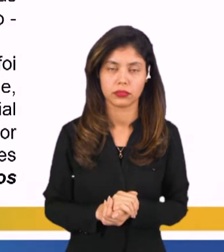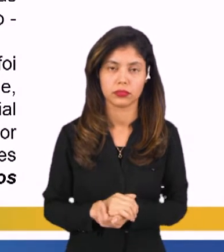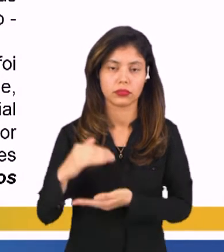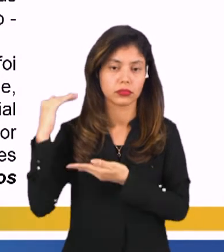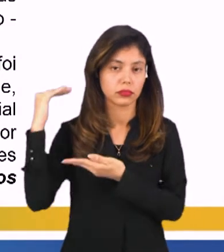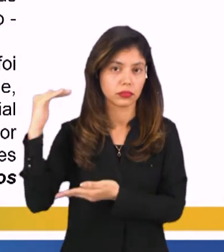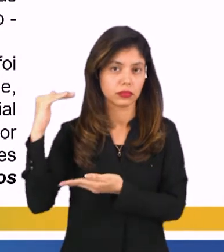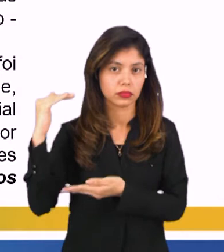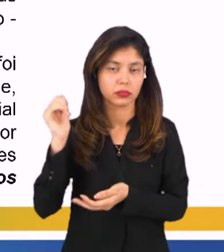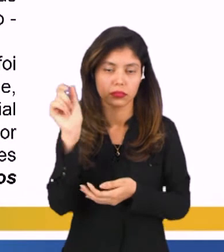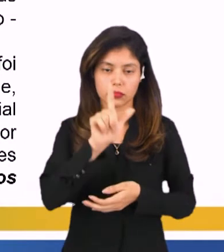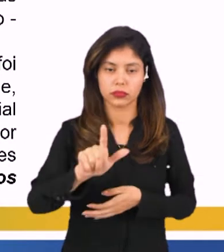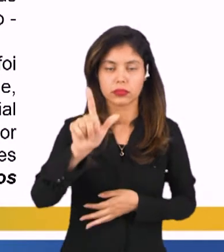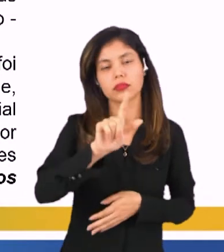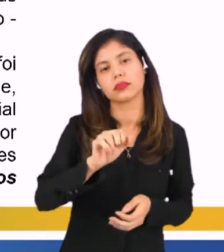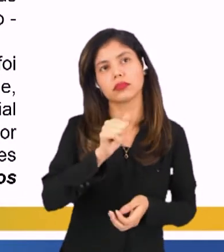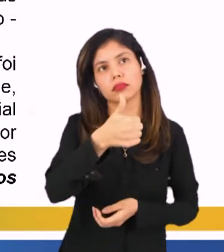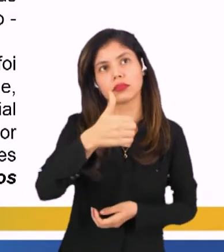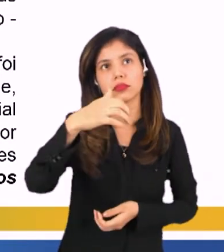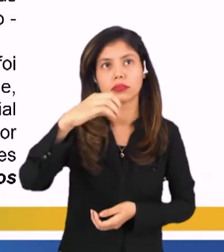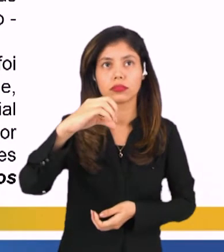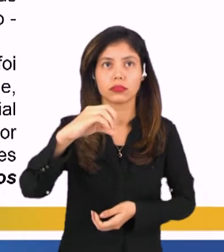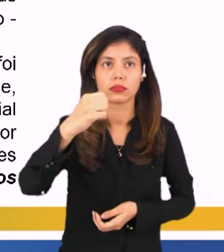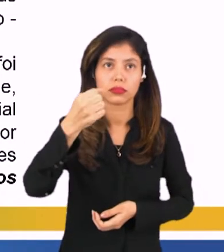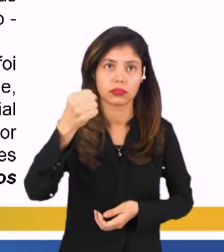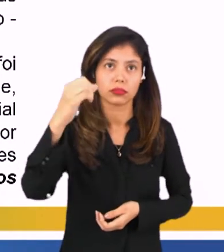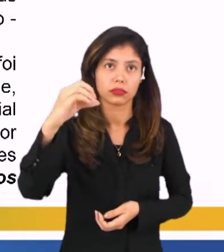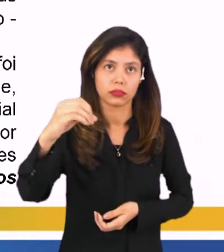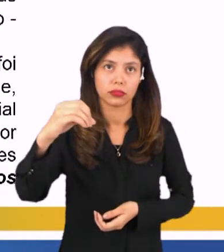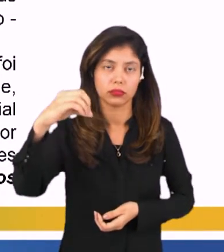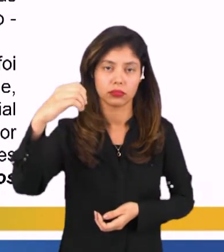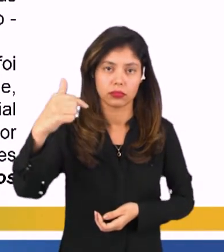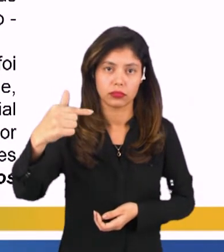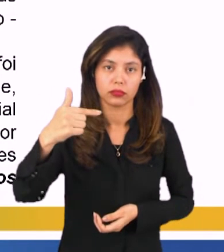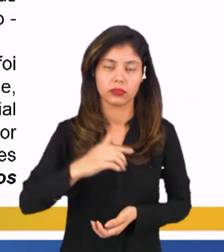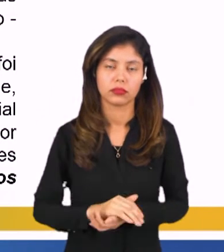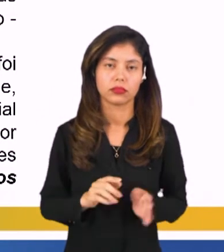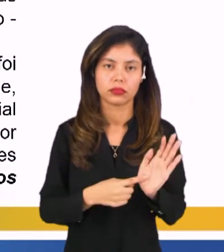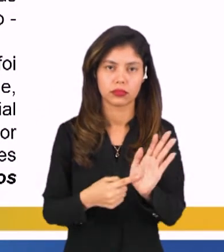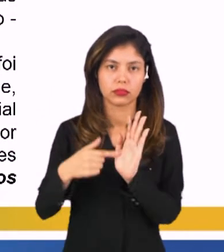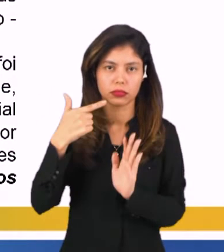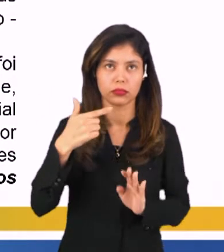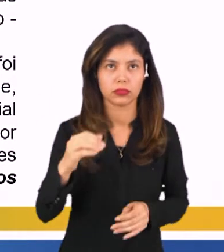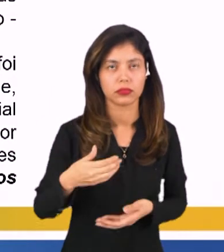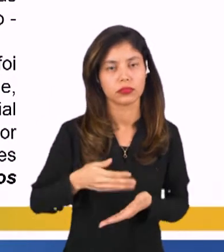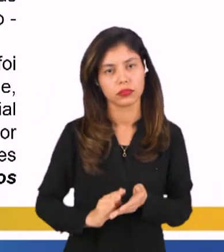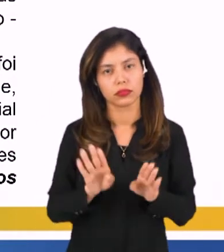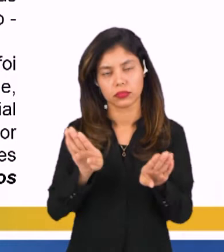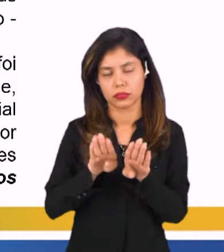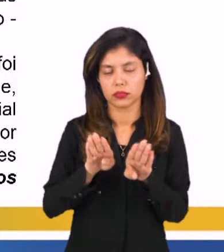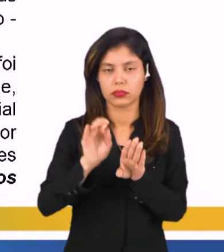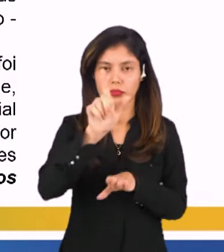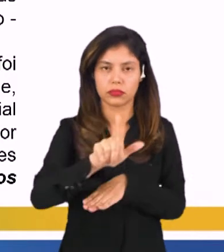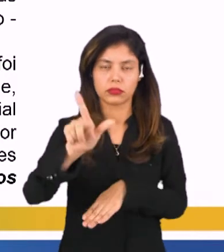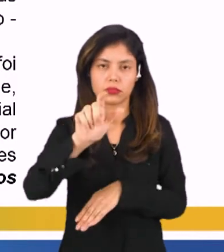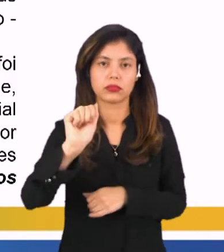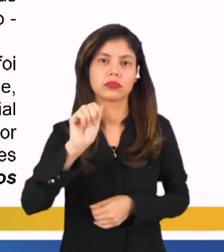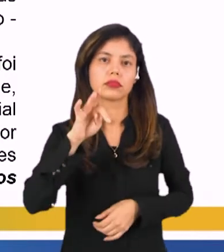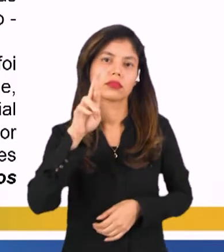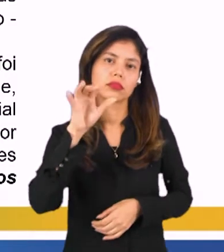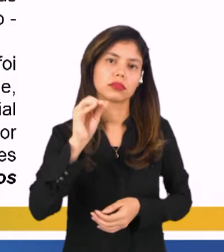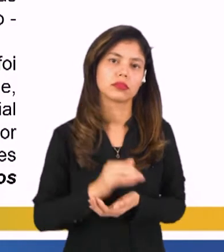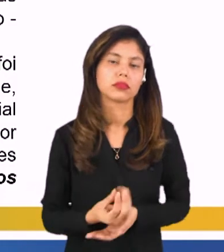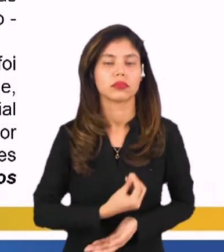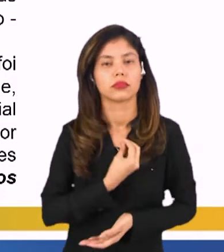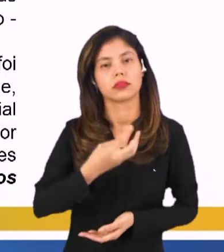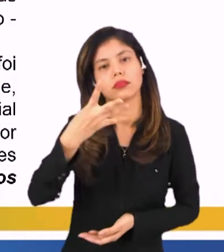Literatura de 1982, autor de livros fundadores da literatura latino-americana, vivendo